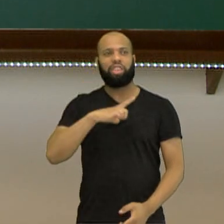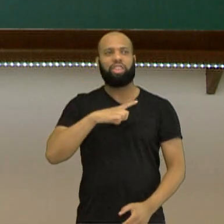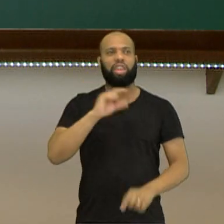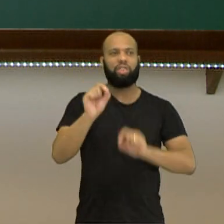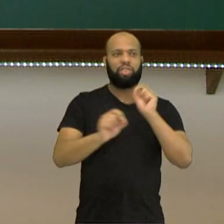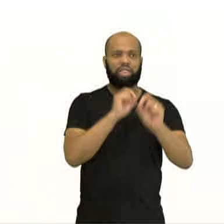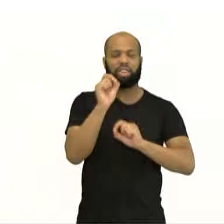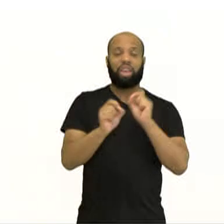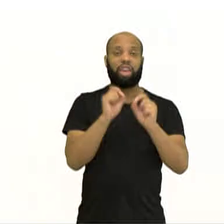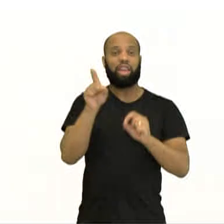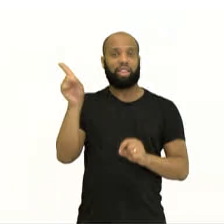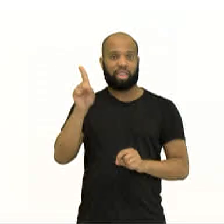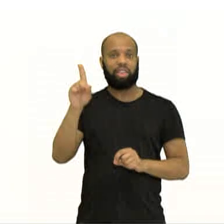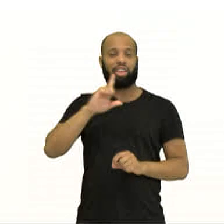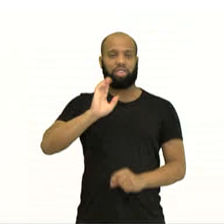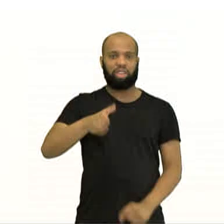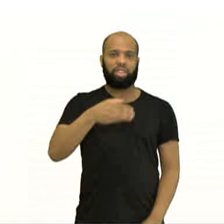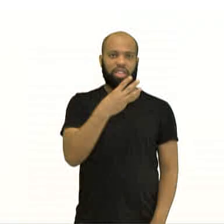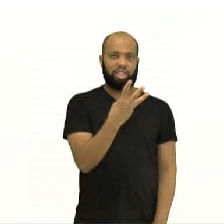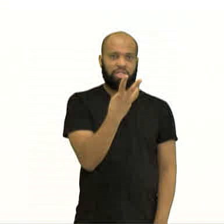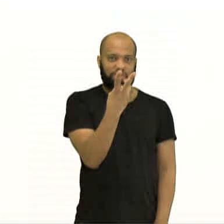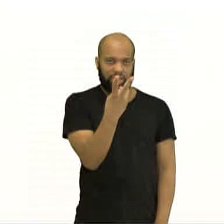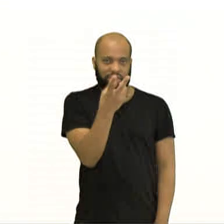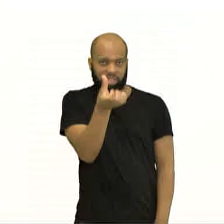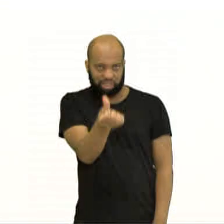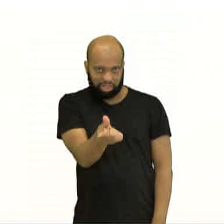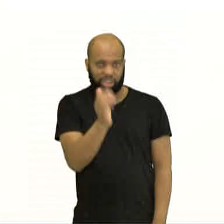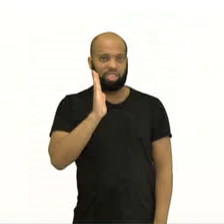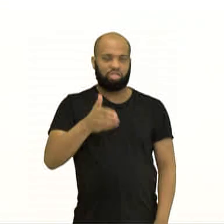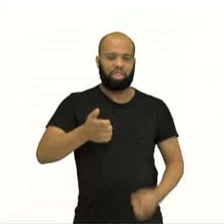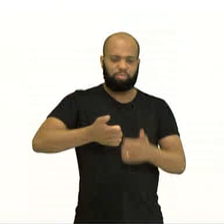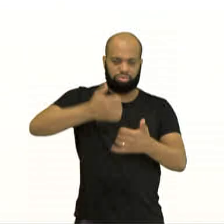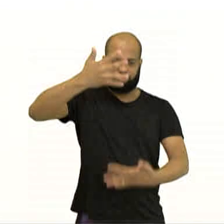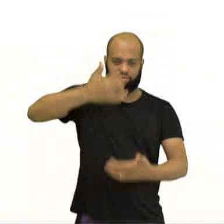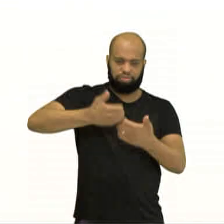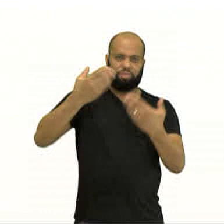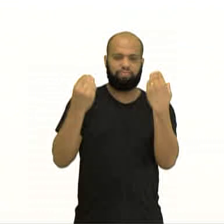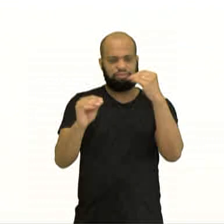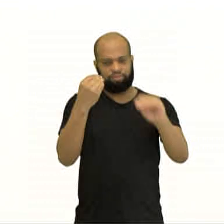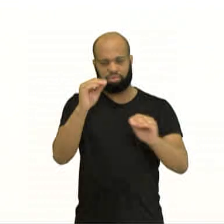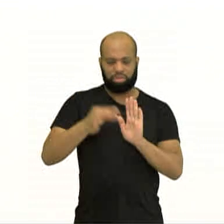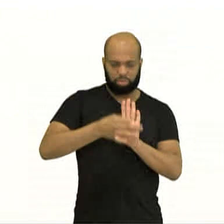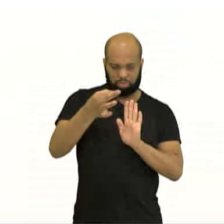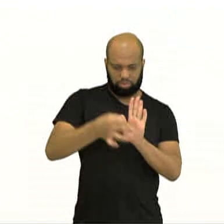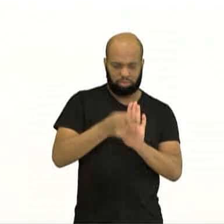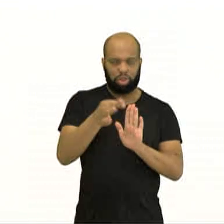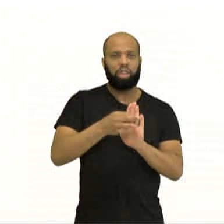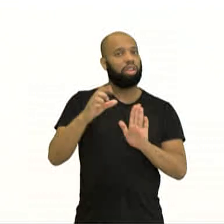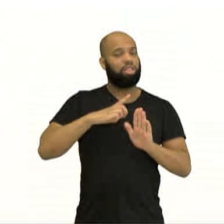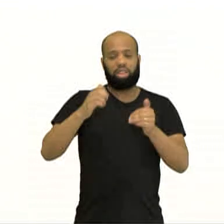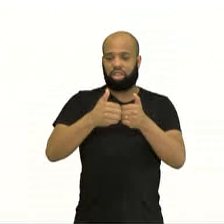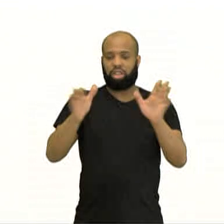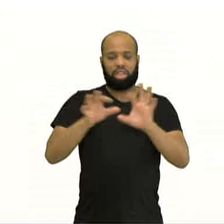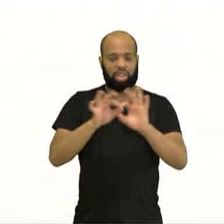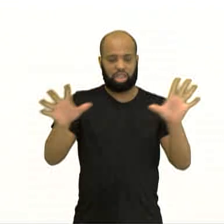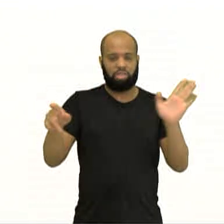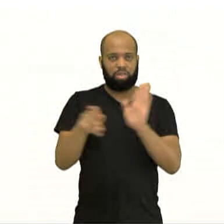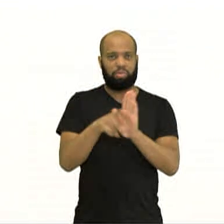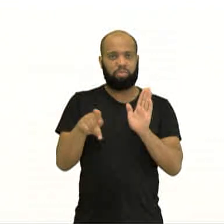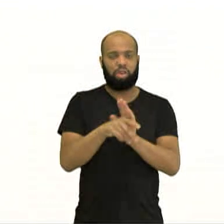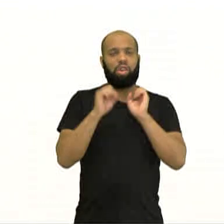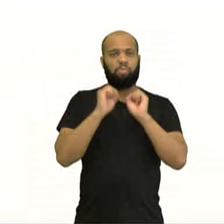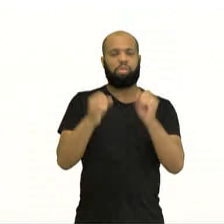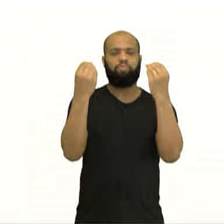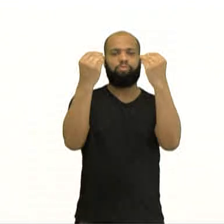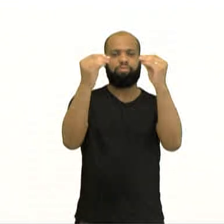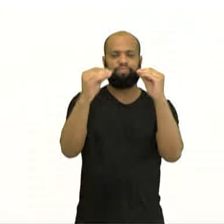temos 326 comentários. E segue, está aberta lá a reportagem. Está aberta a postagem,